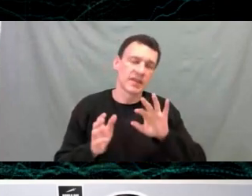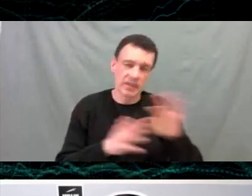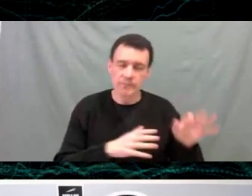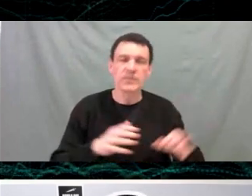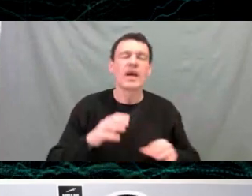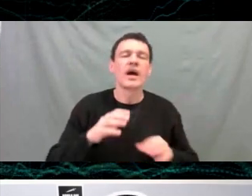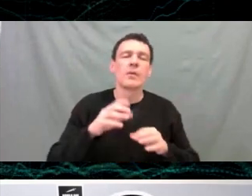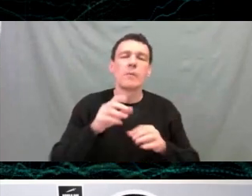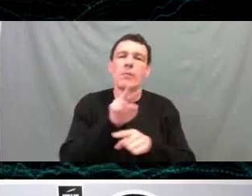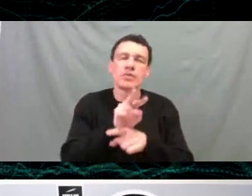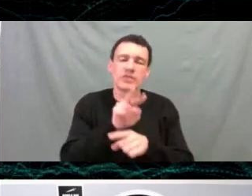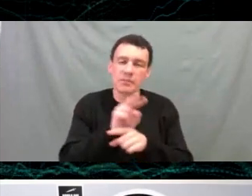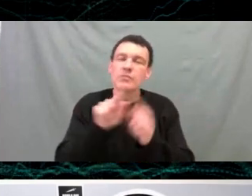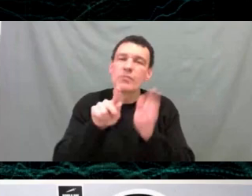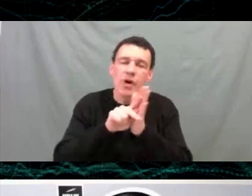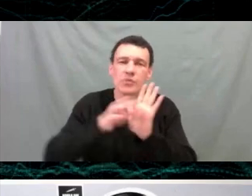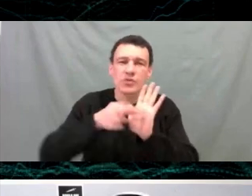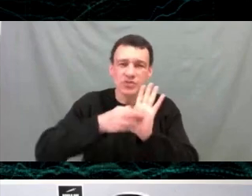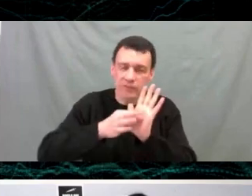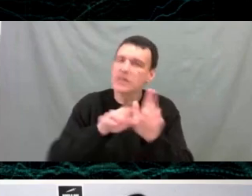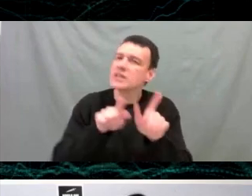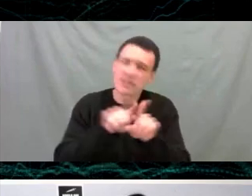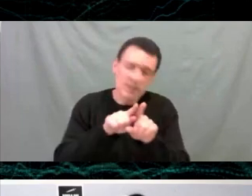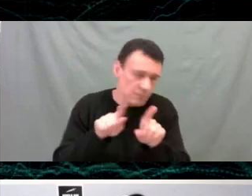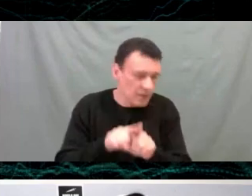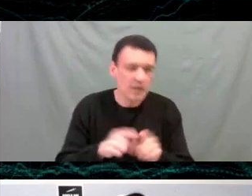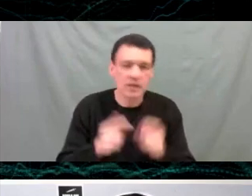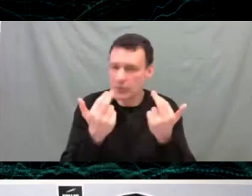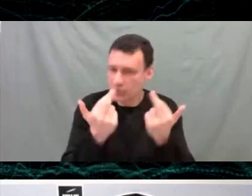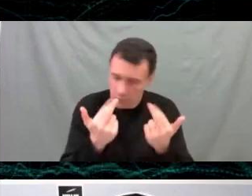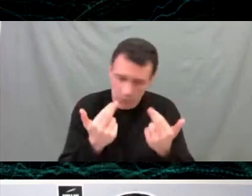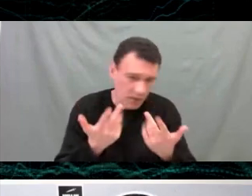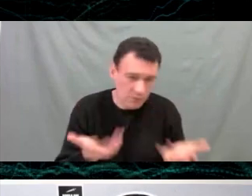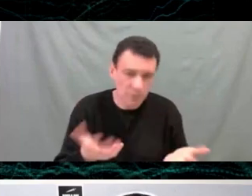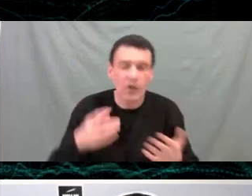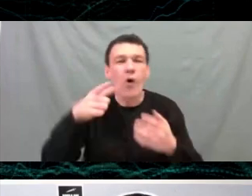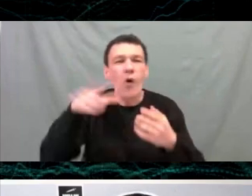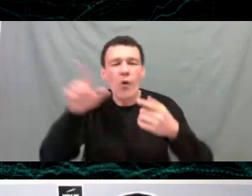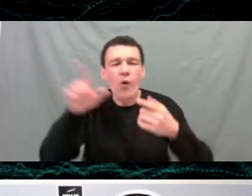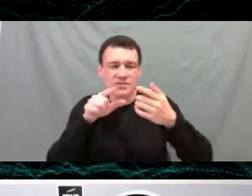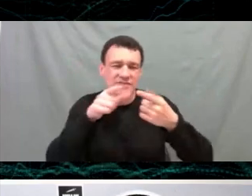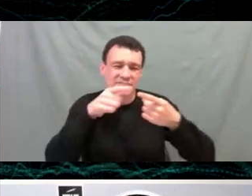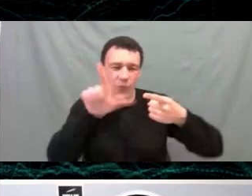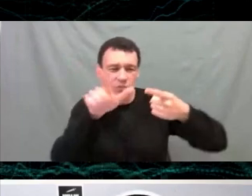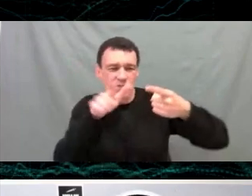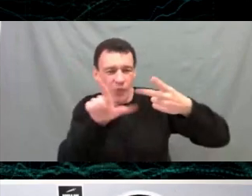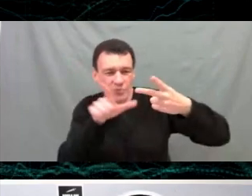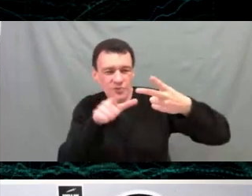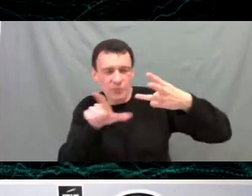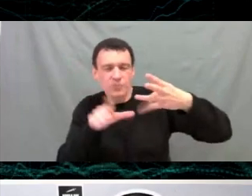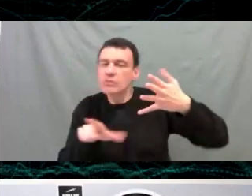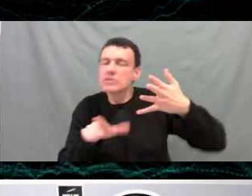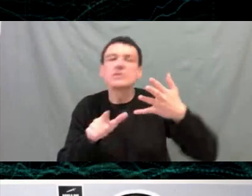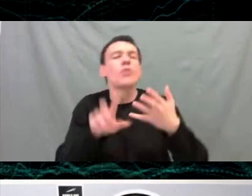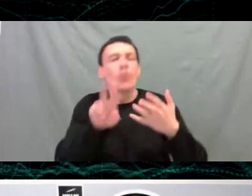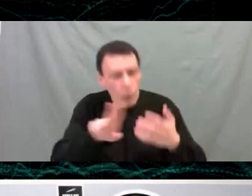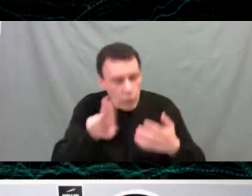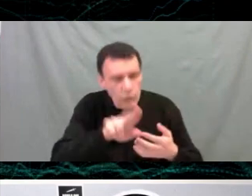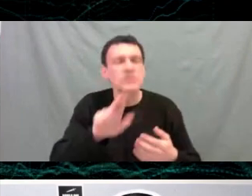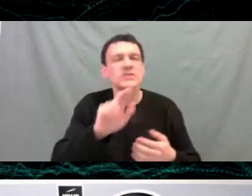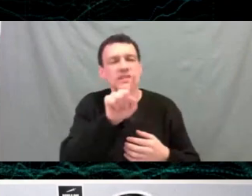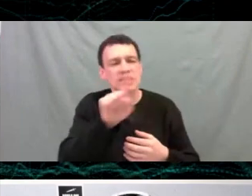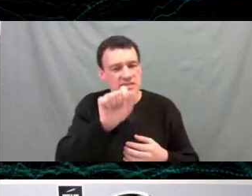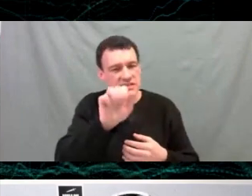Java, mesma coisa. E igual também para o agent, tá? Então, importante conhecer os arquivos de configuração dos